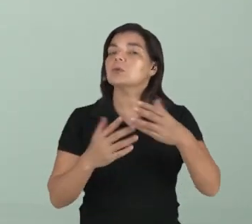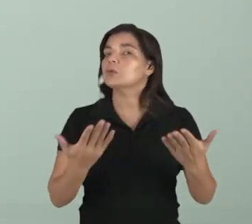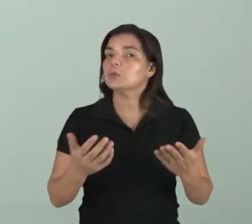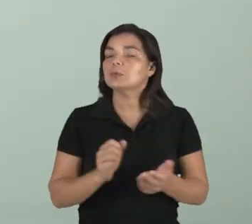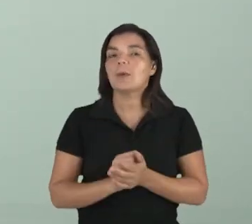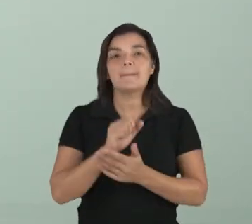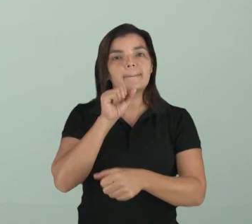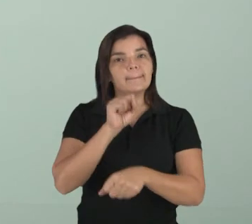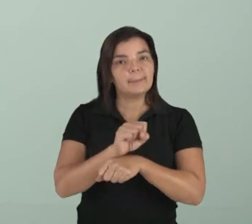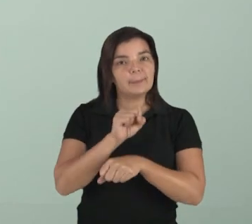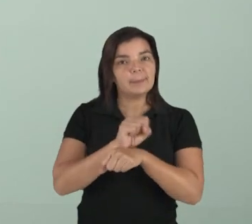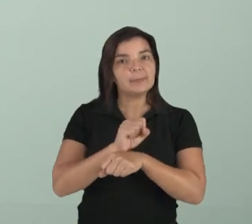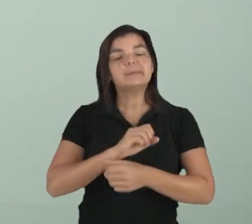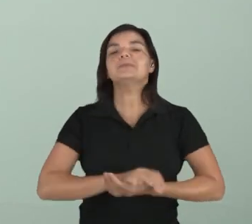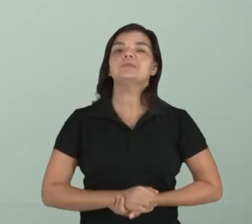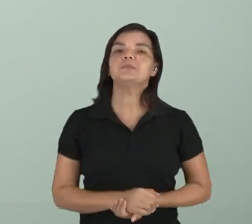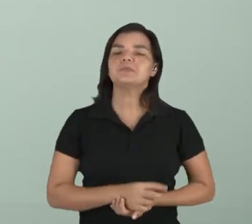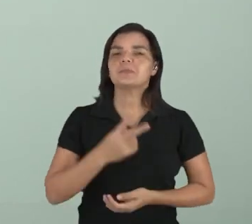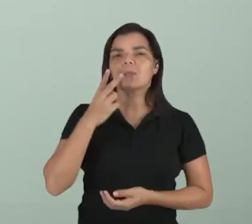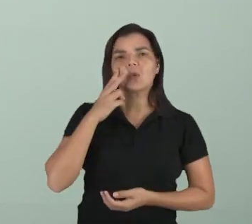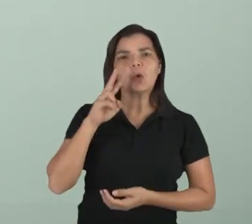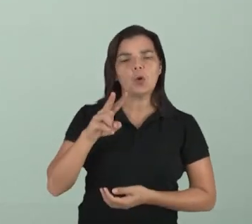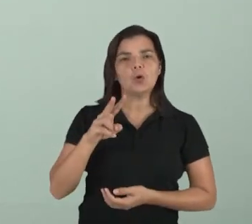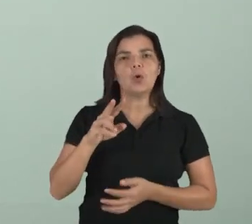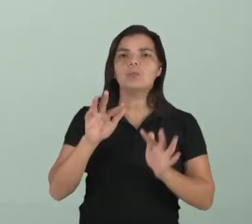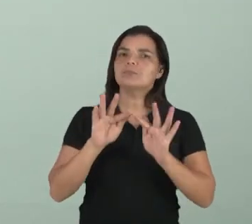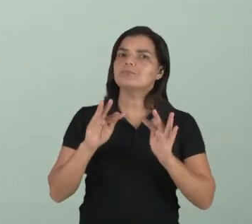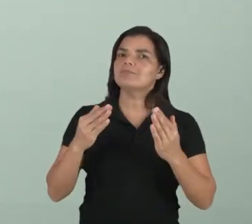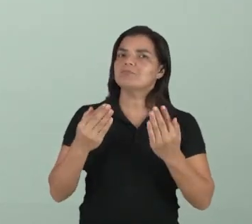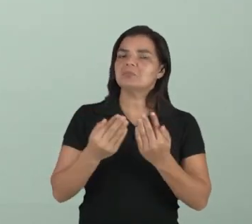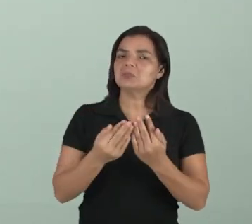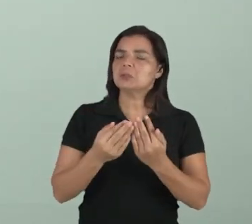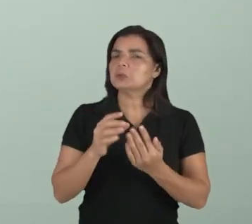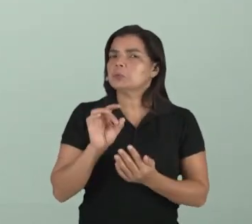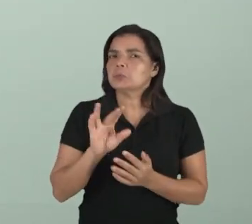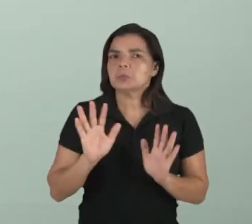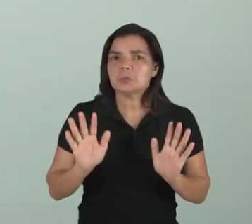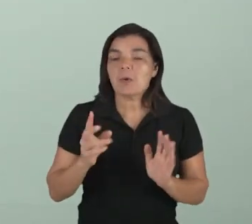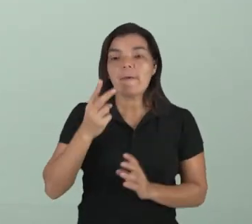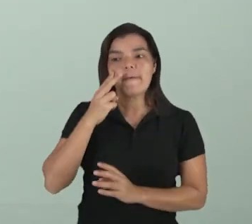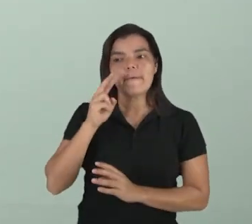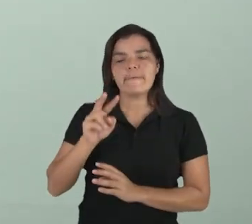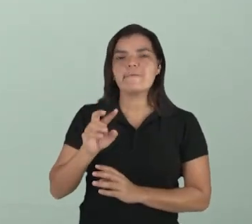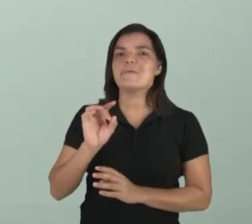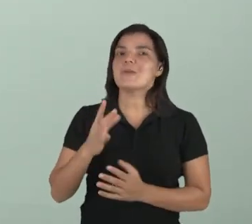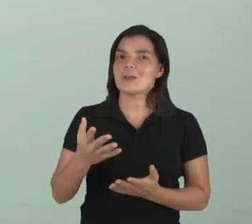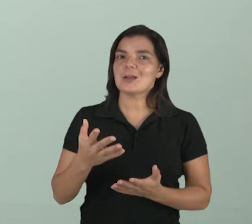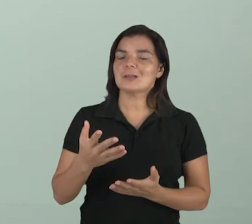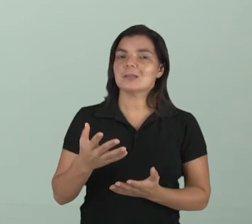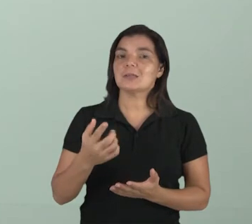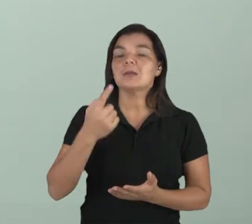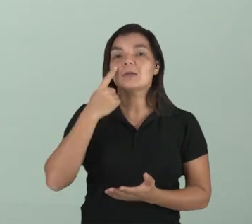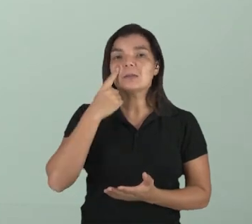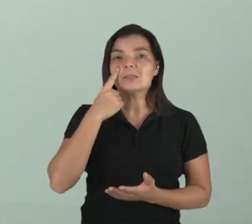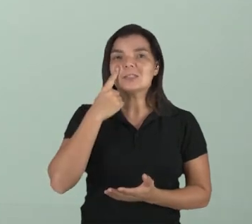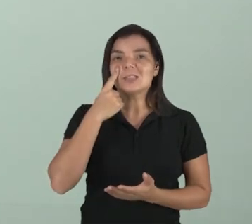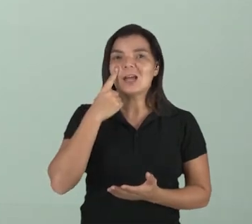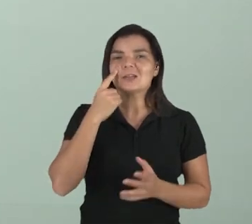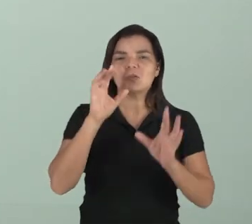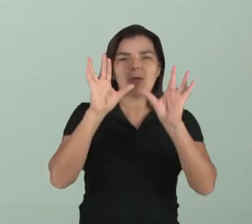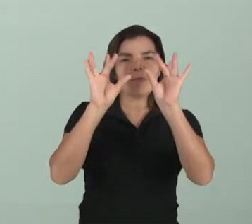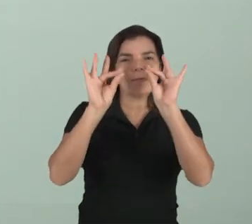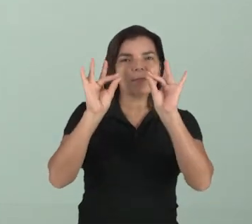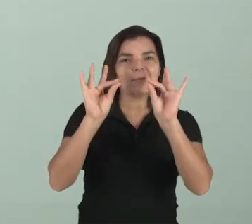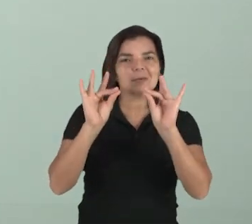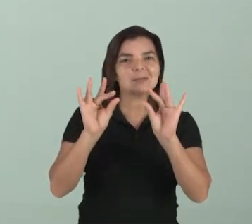que parou e olhou para aquela família e não simplesmente viu só uma... Ele traz a riqueza de